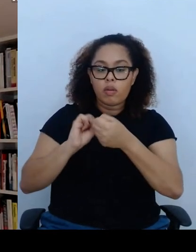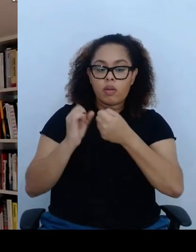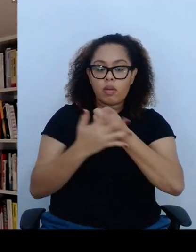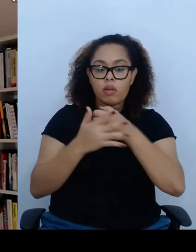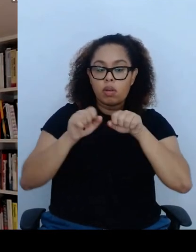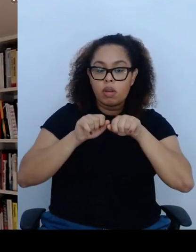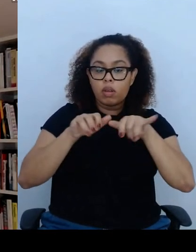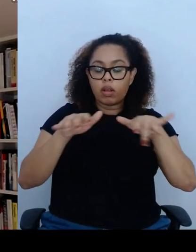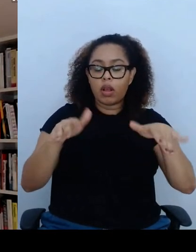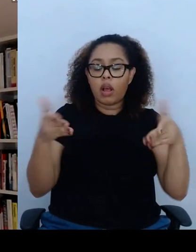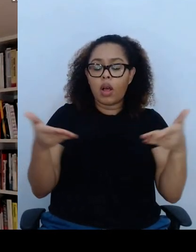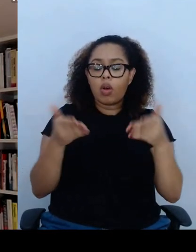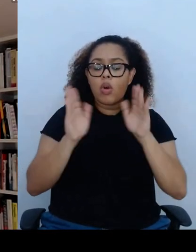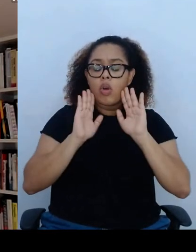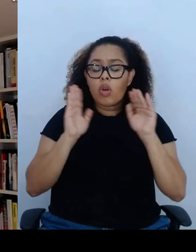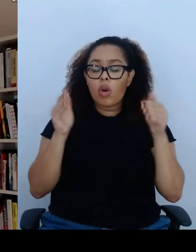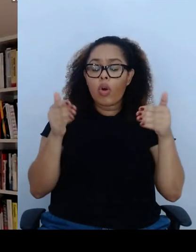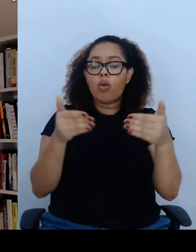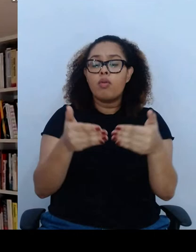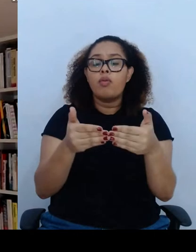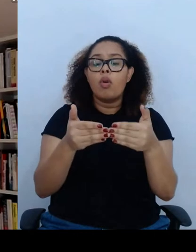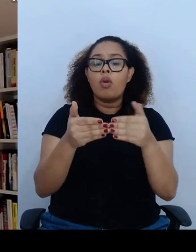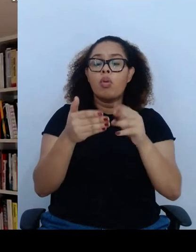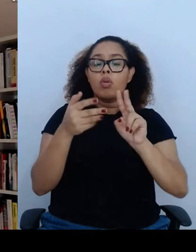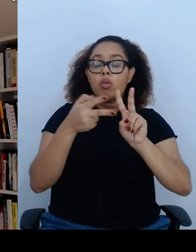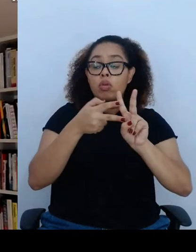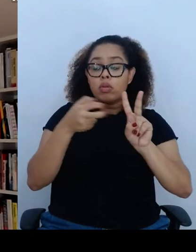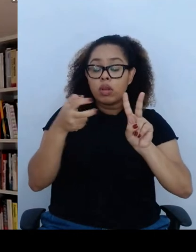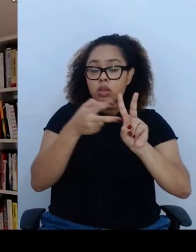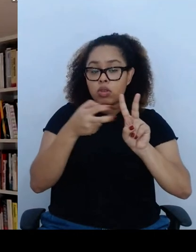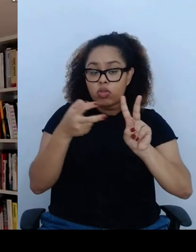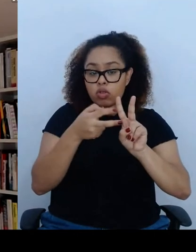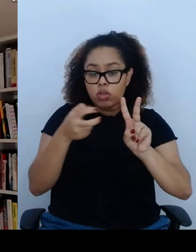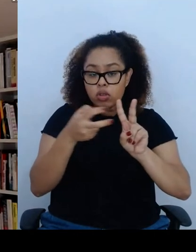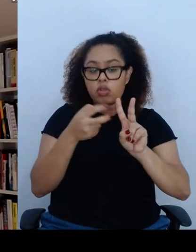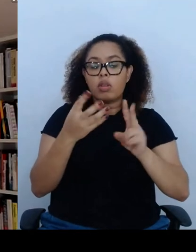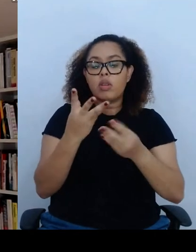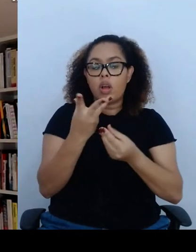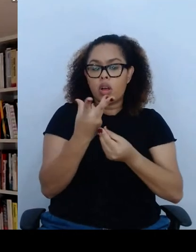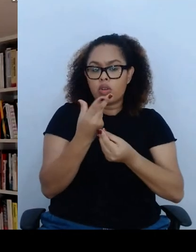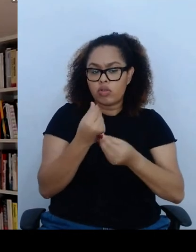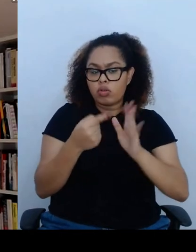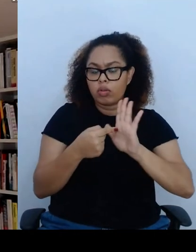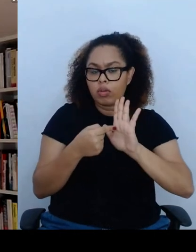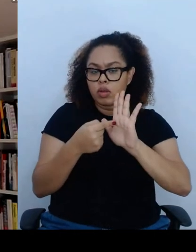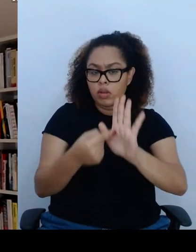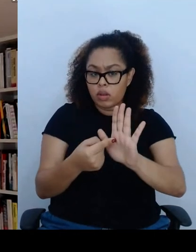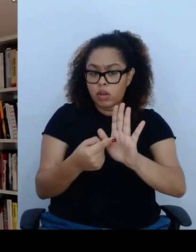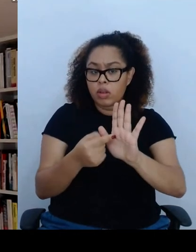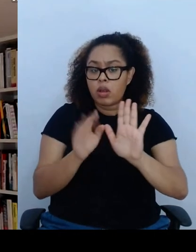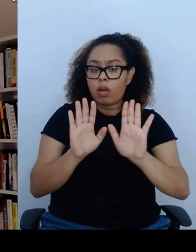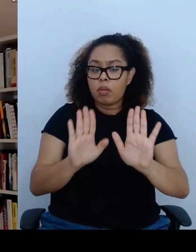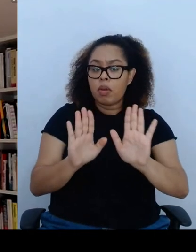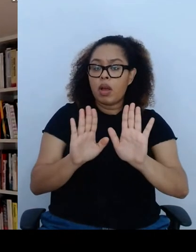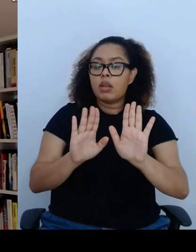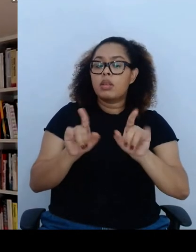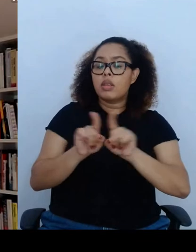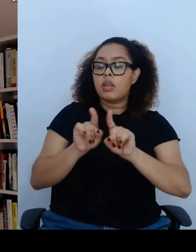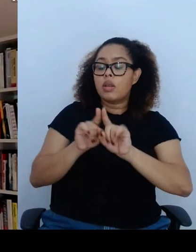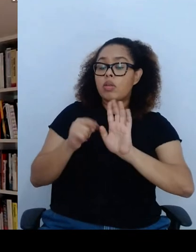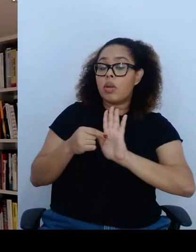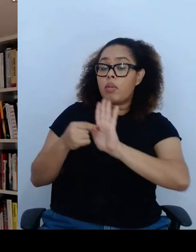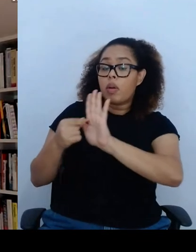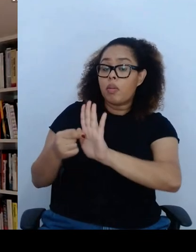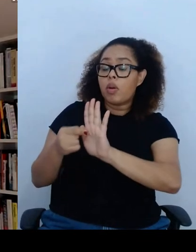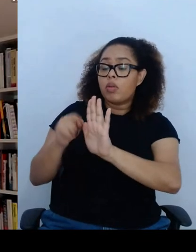histórias indígenas e o ano inteiro então é dedicado a artistas indígenas com exceção da amostra dedicada ao artista europeu